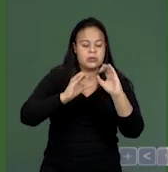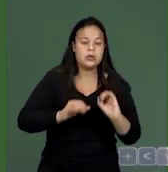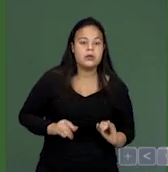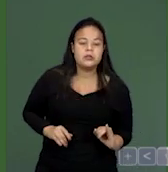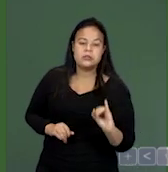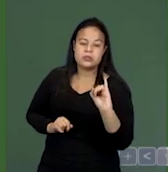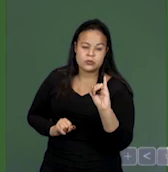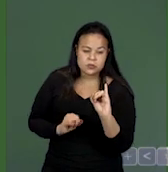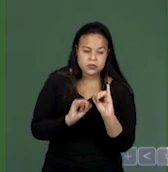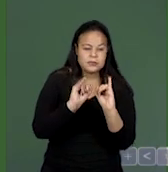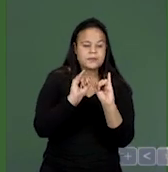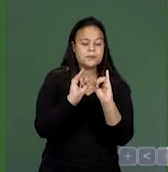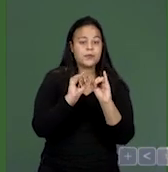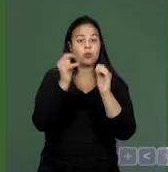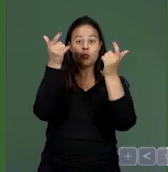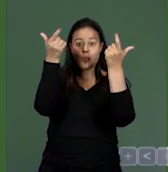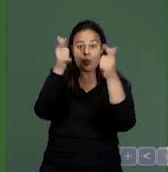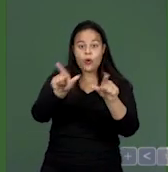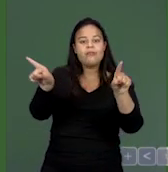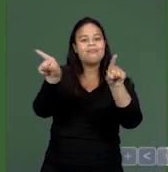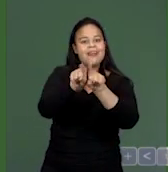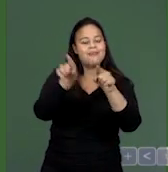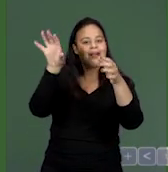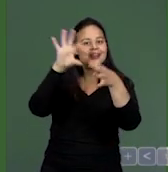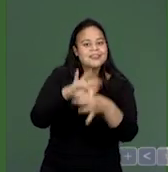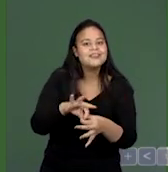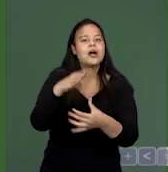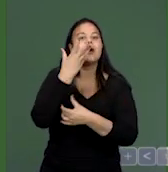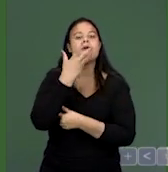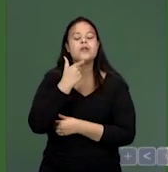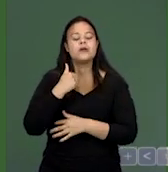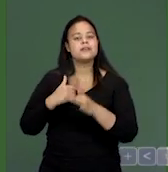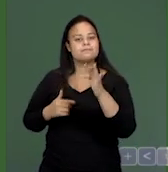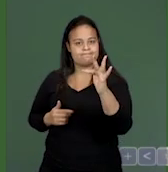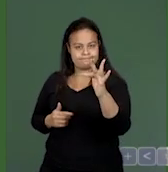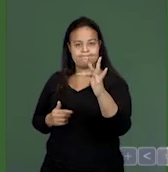Izinho. Outro aqui que vai ser um fenótipo colorido.